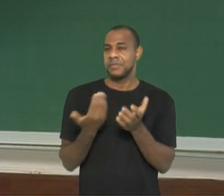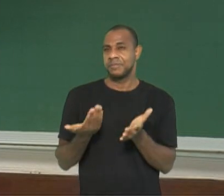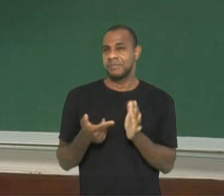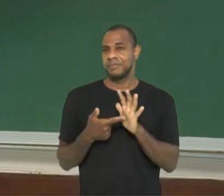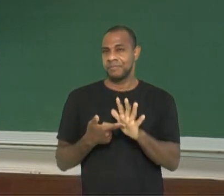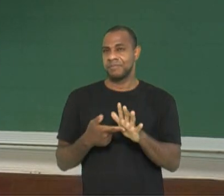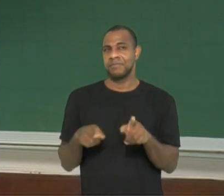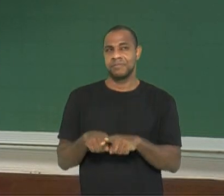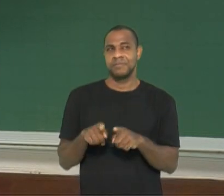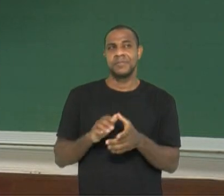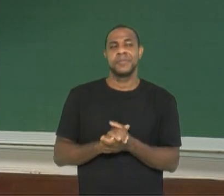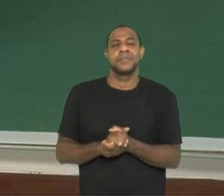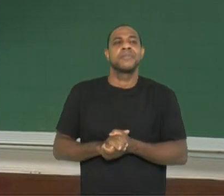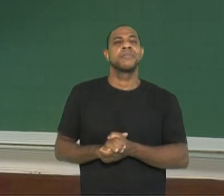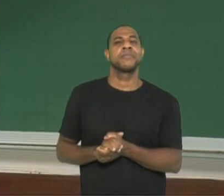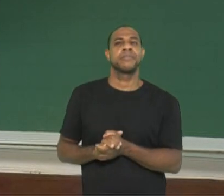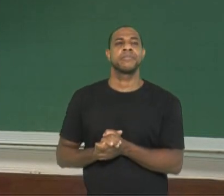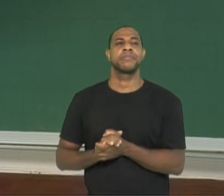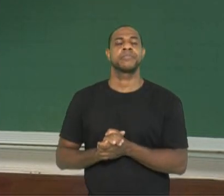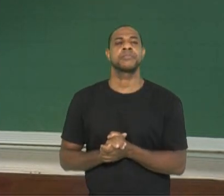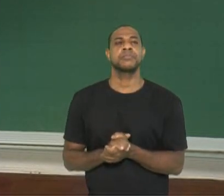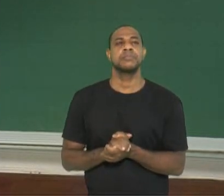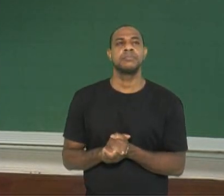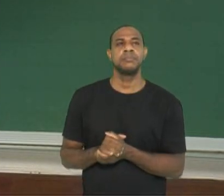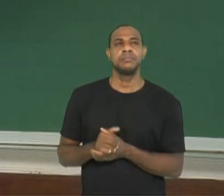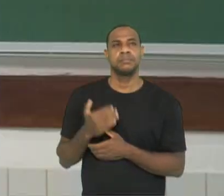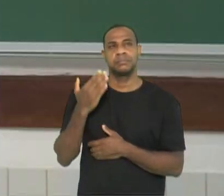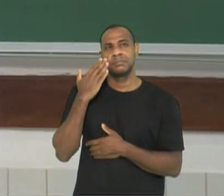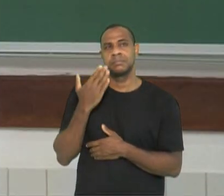que subliminar, mais direta para quem prestava atenção.